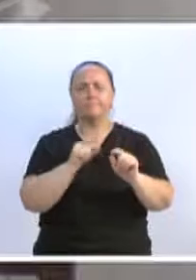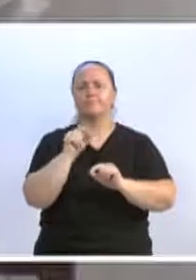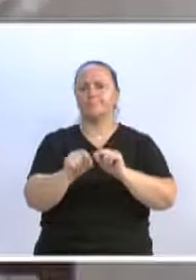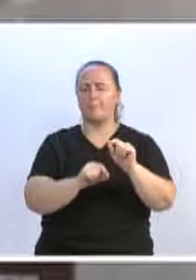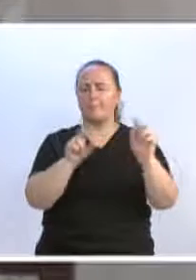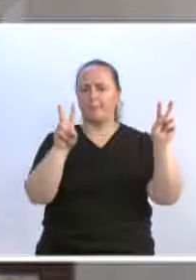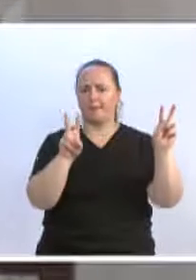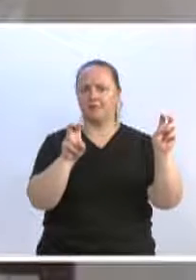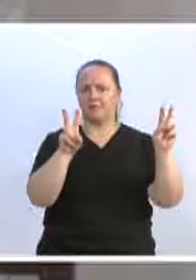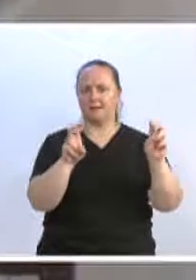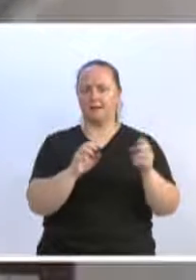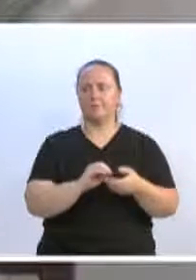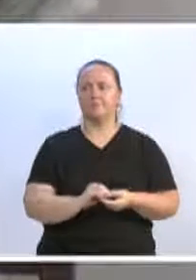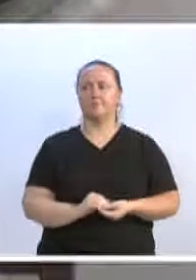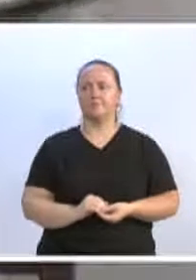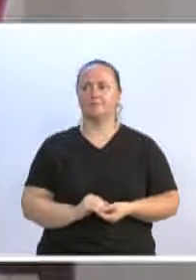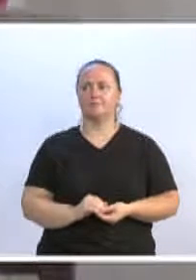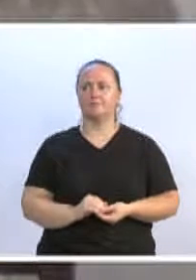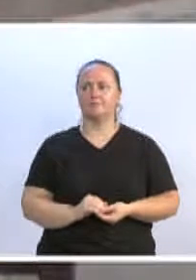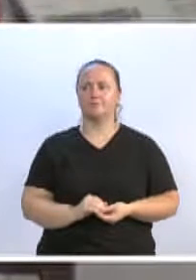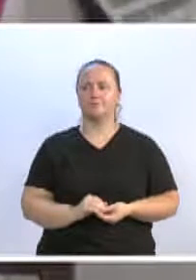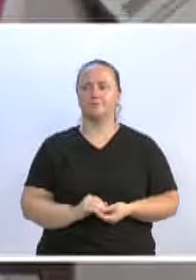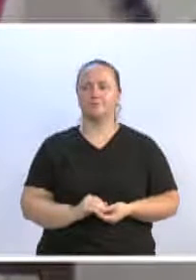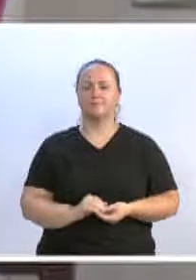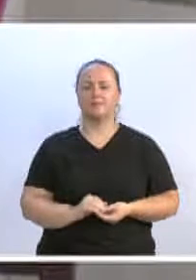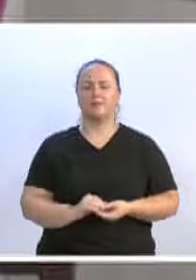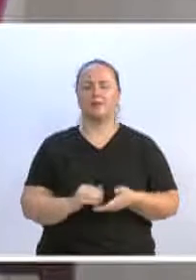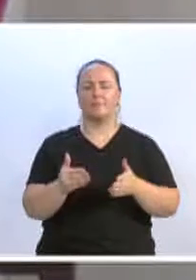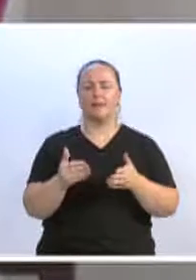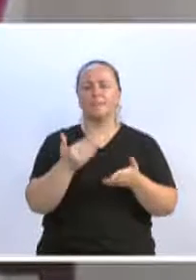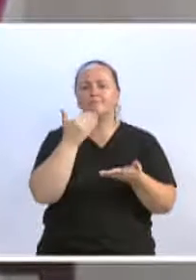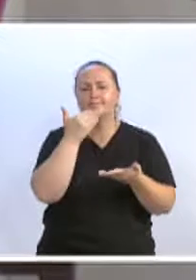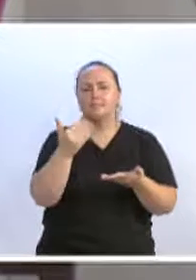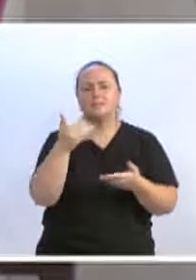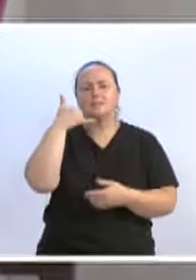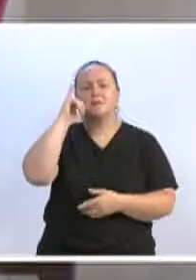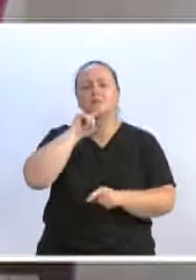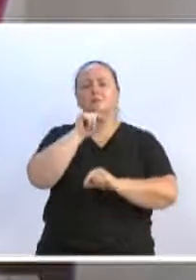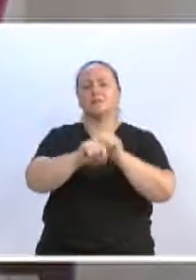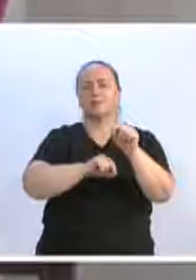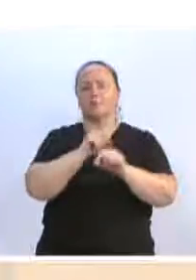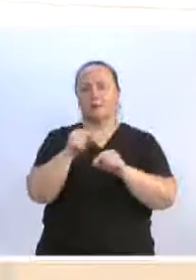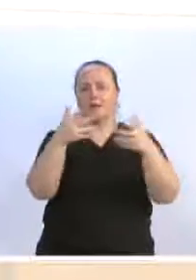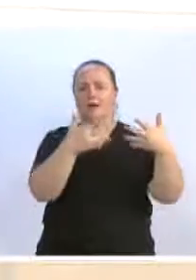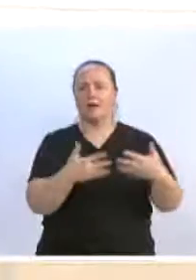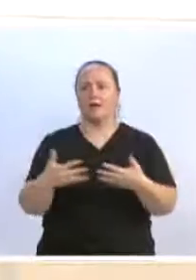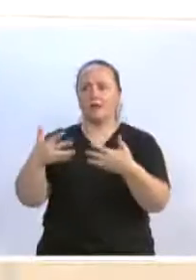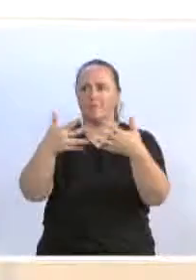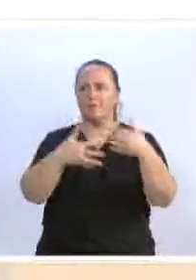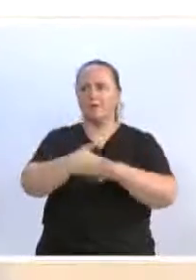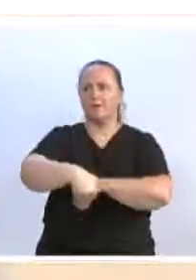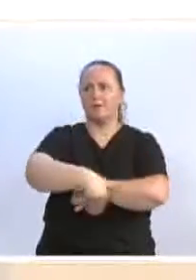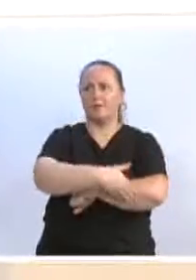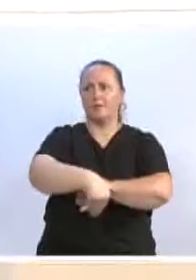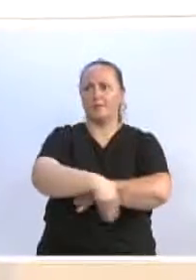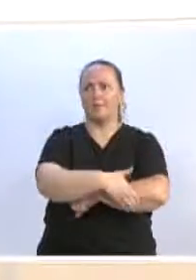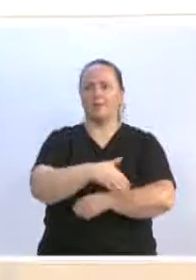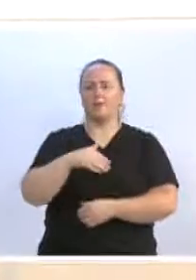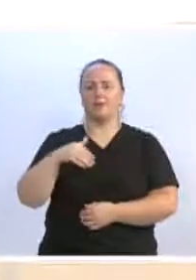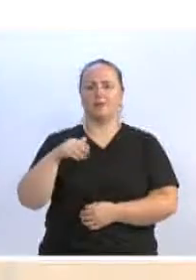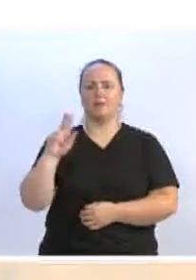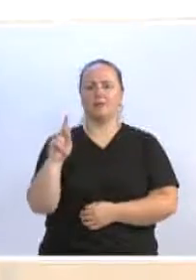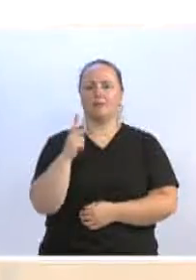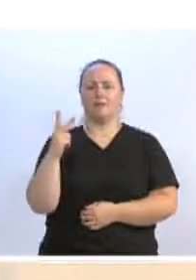retirada da restrição de caminhões ali né da rua bruno e ninguém é enfim o